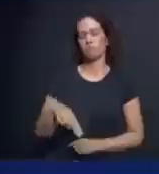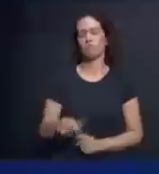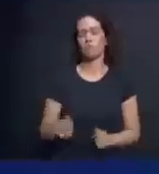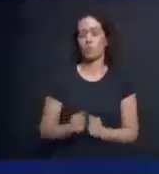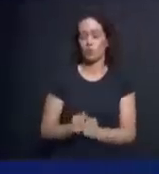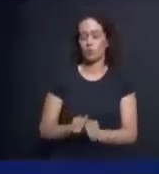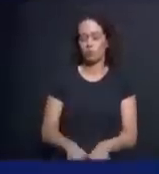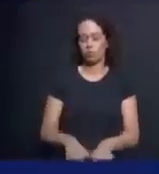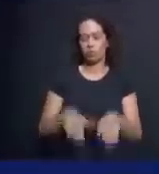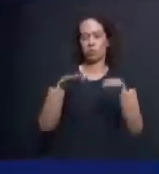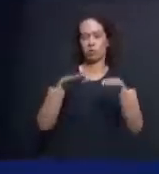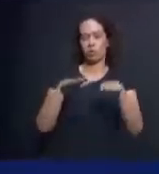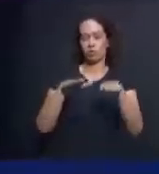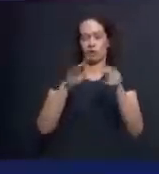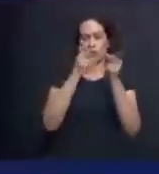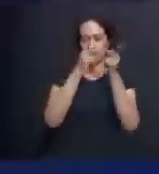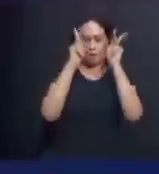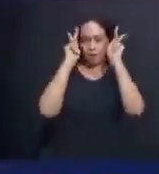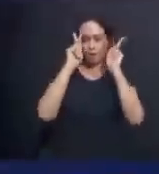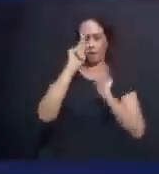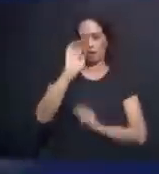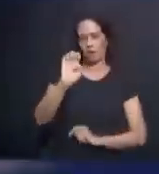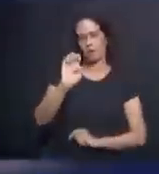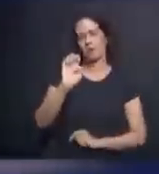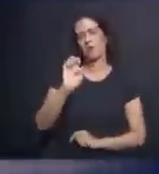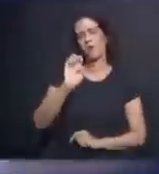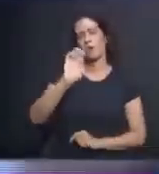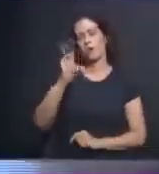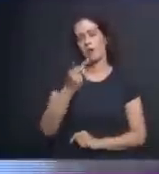o tetrarca, e